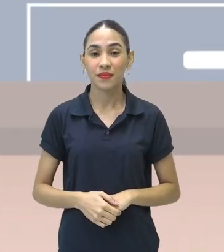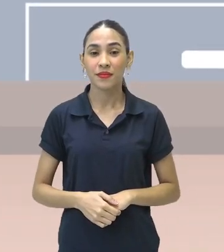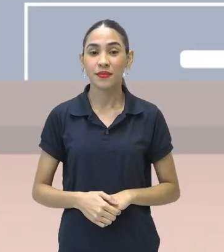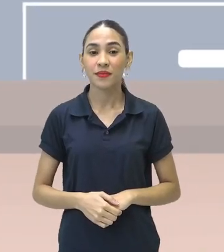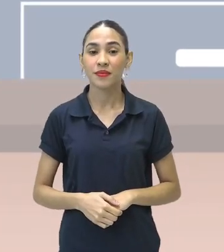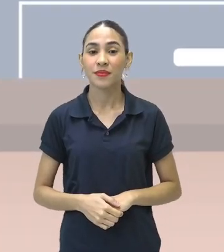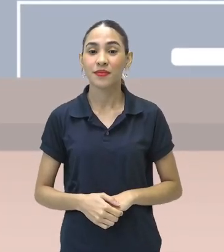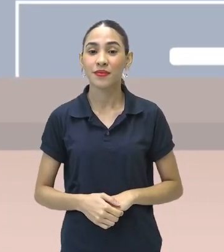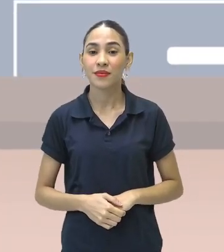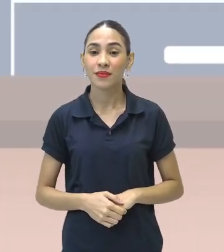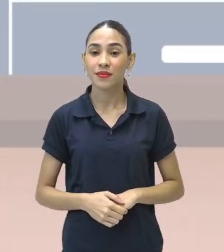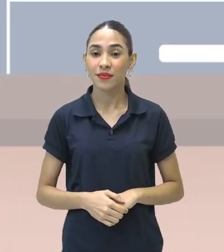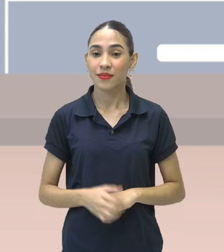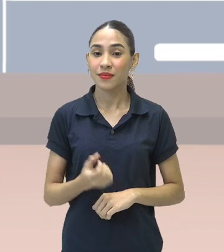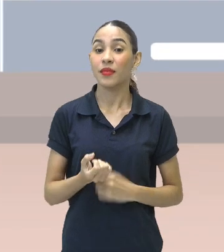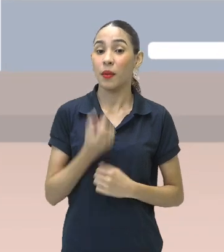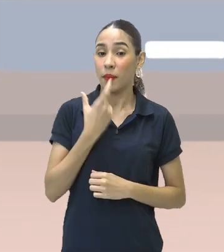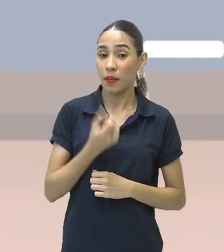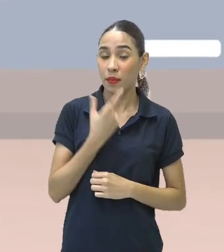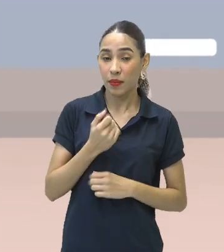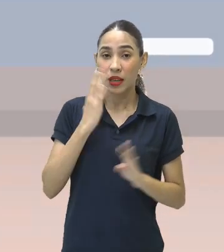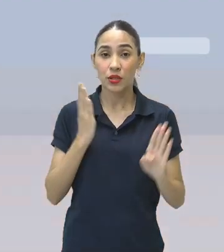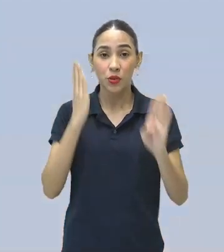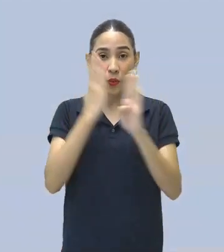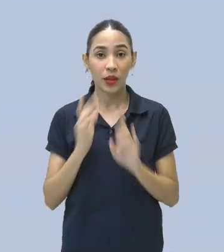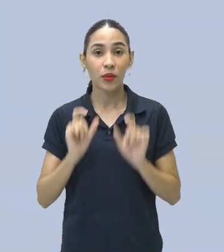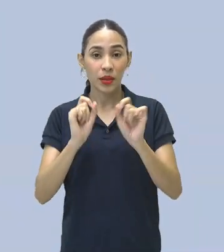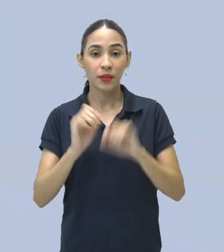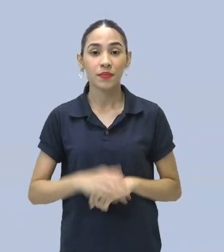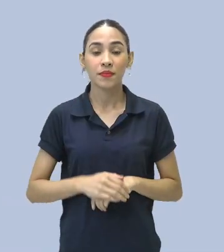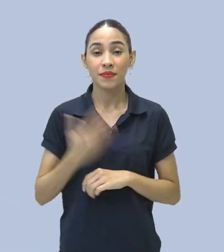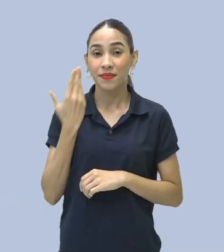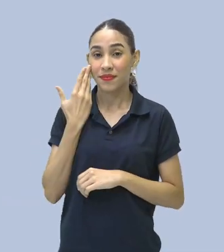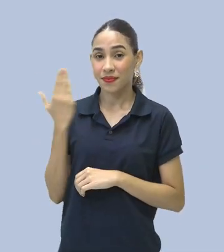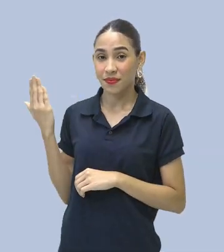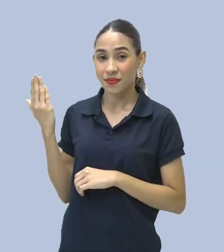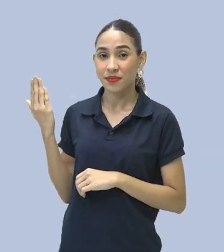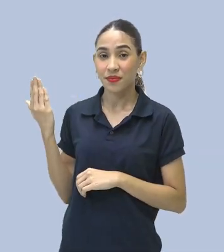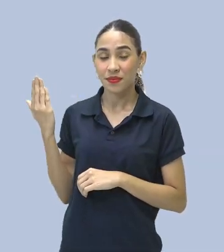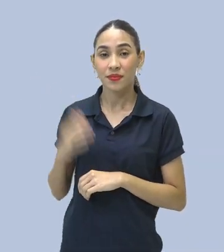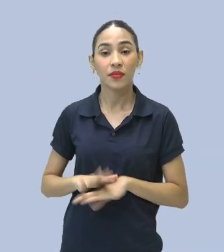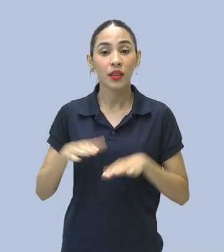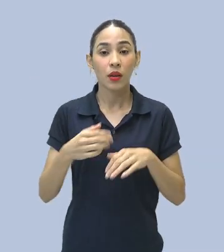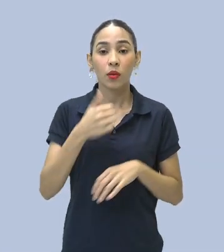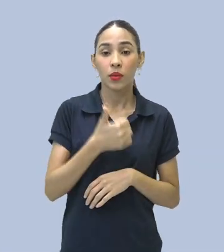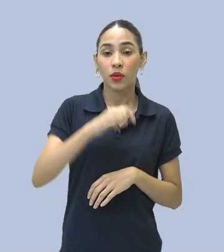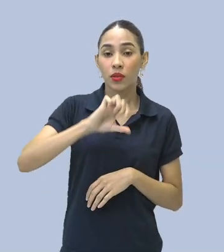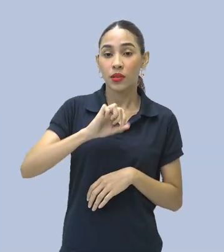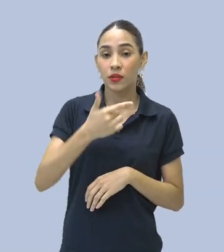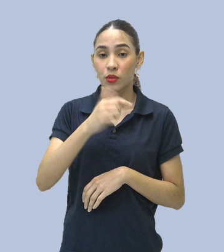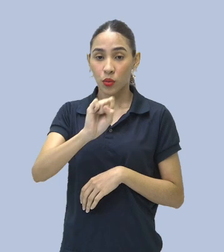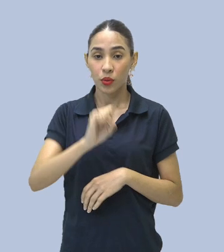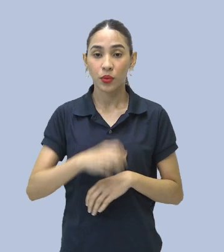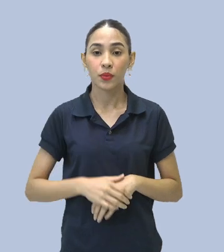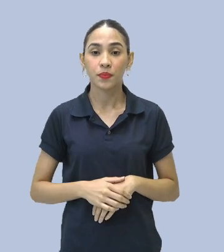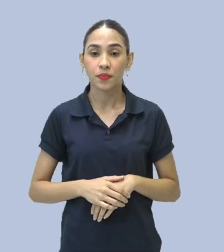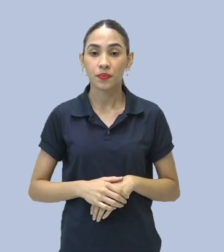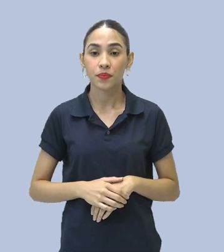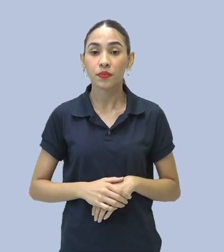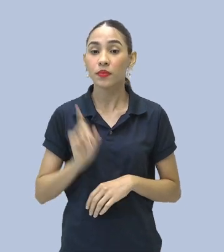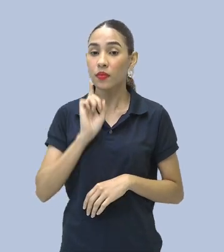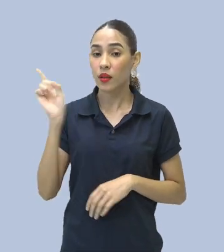A penicilina foi descoberta por acaso por Alexander Fleming, em 1928.